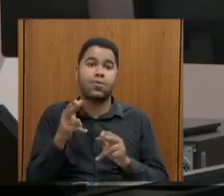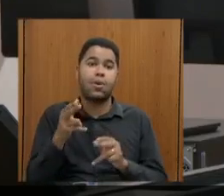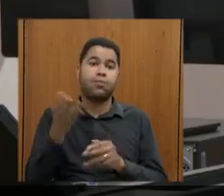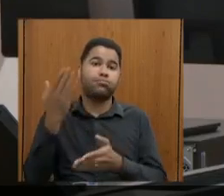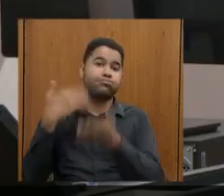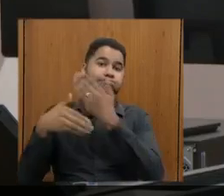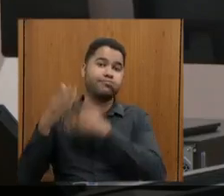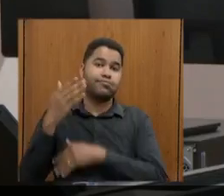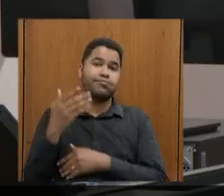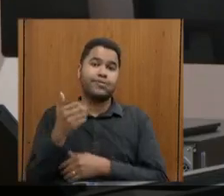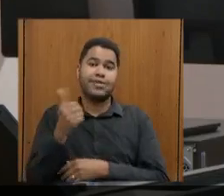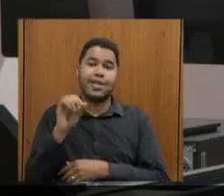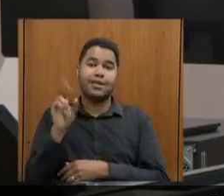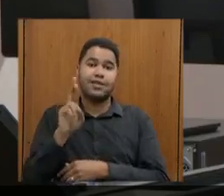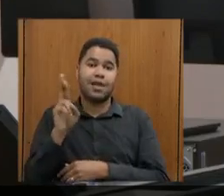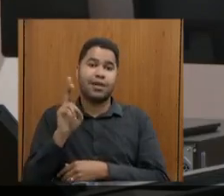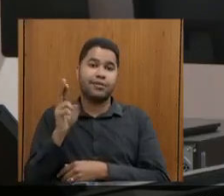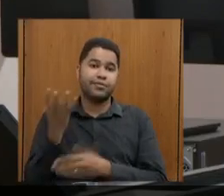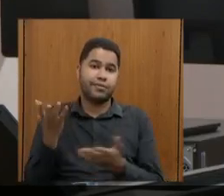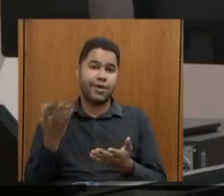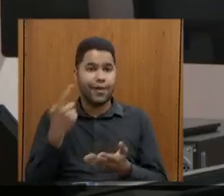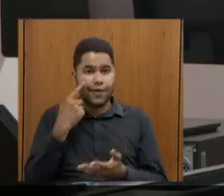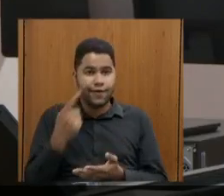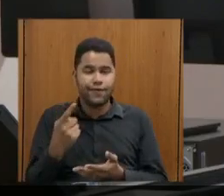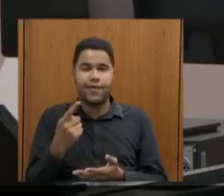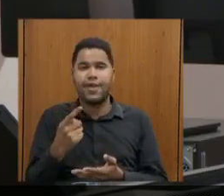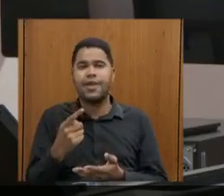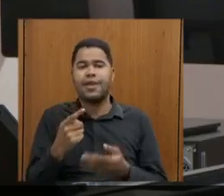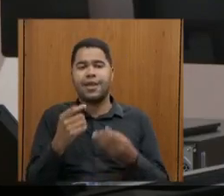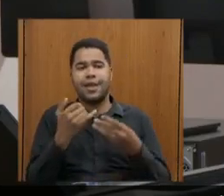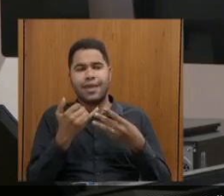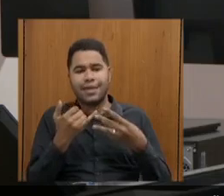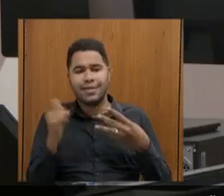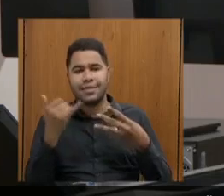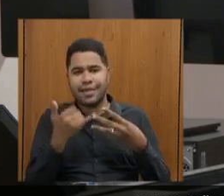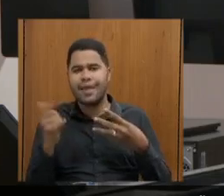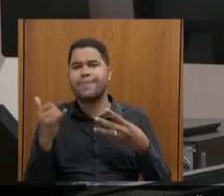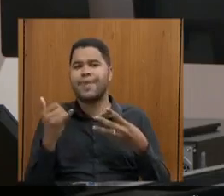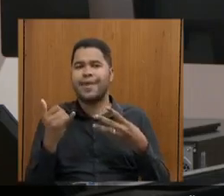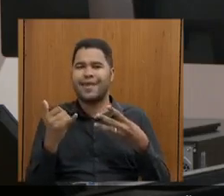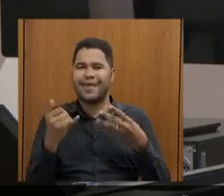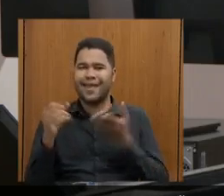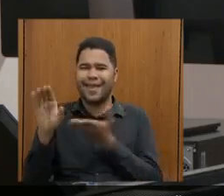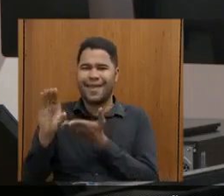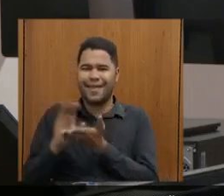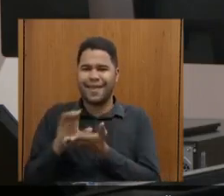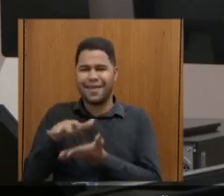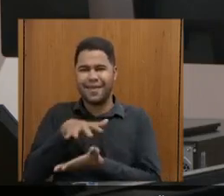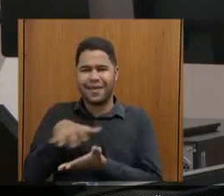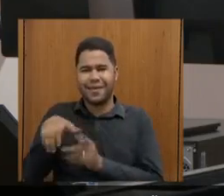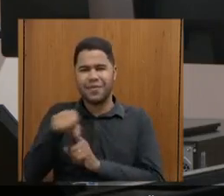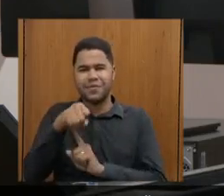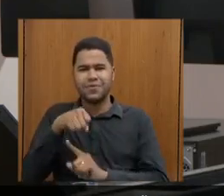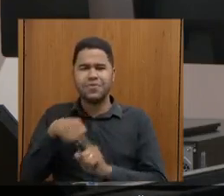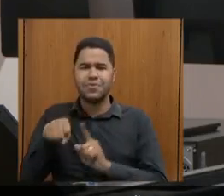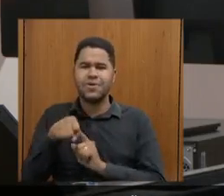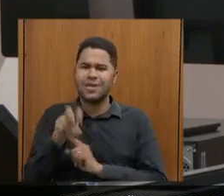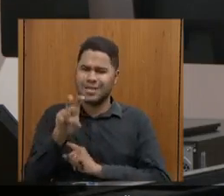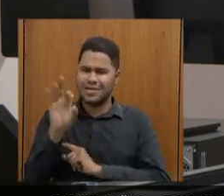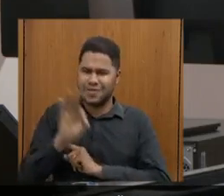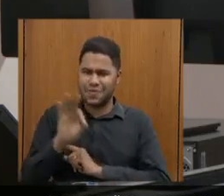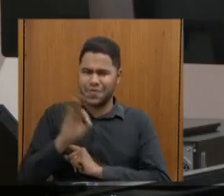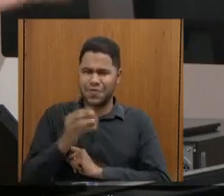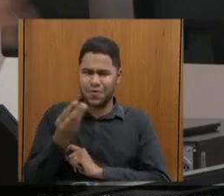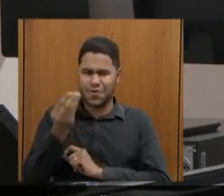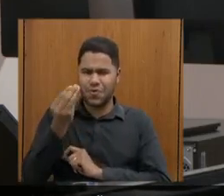e a ver a Cemig que tem que usar aquela verba da área social acho que é sim por